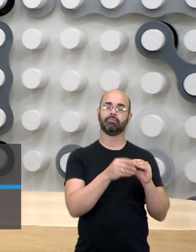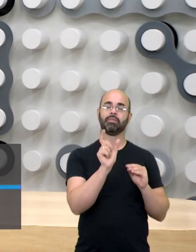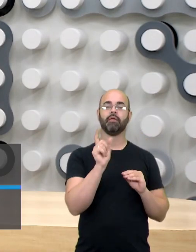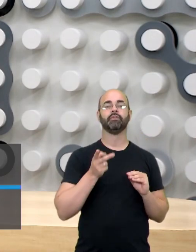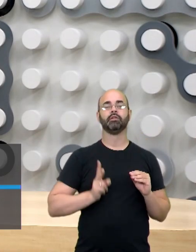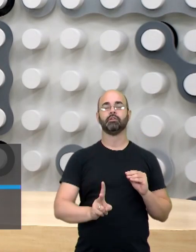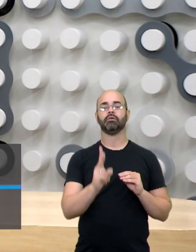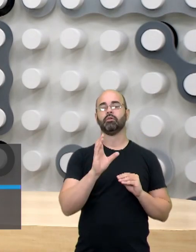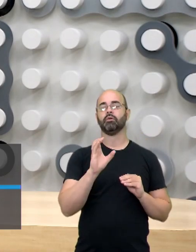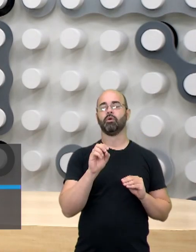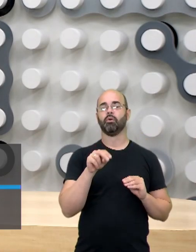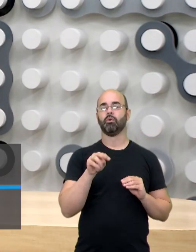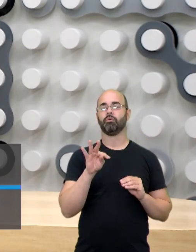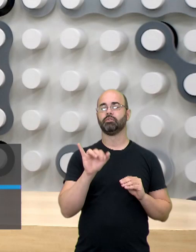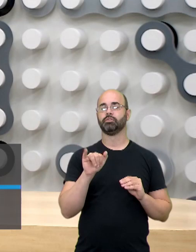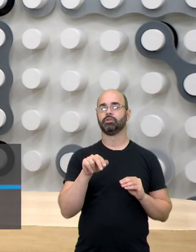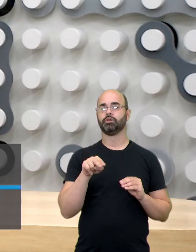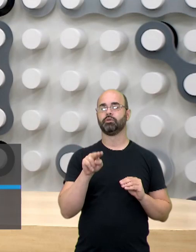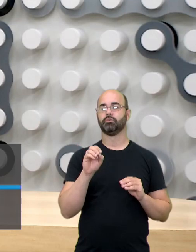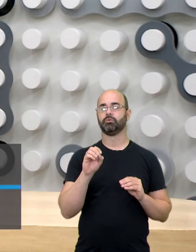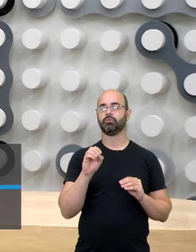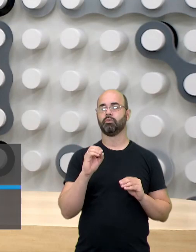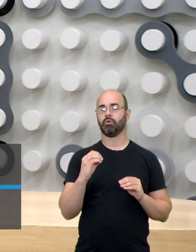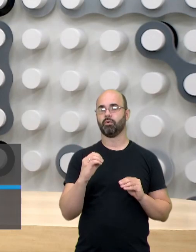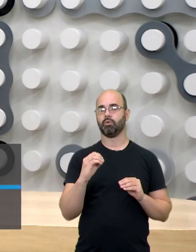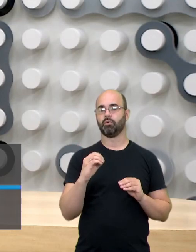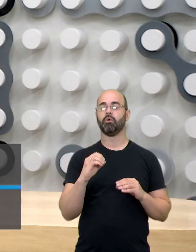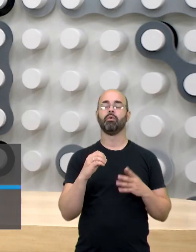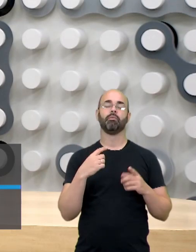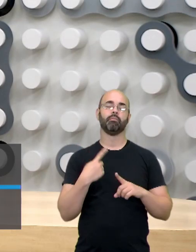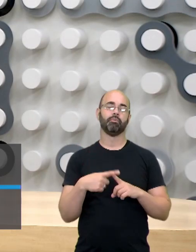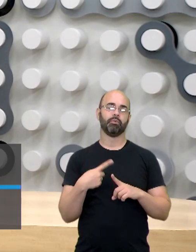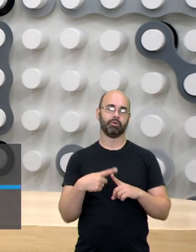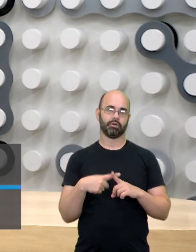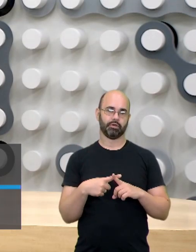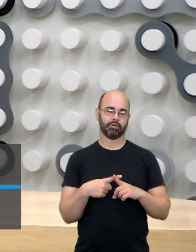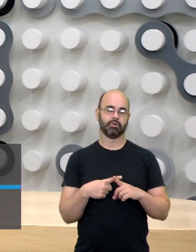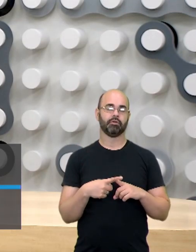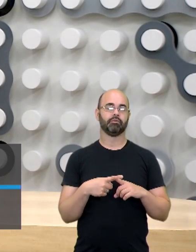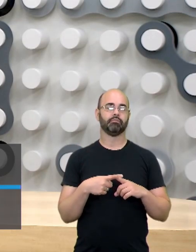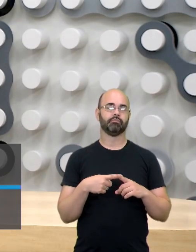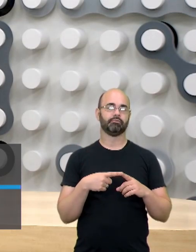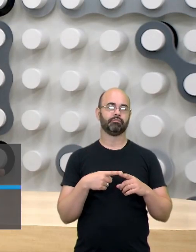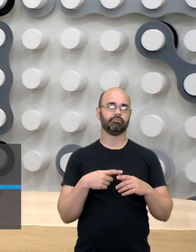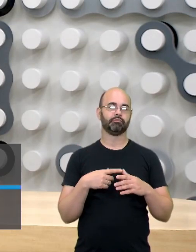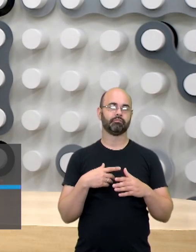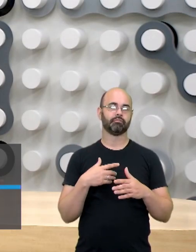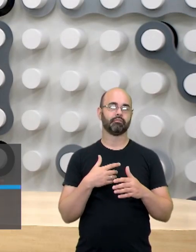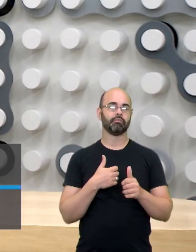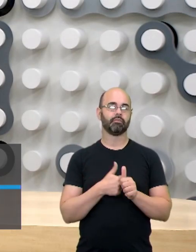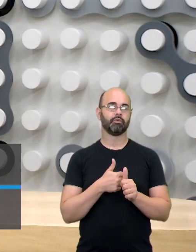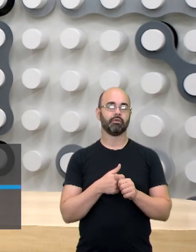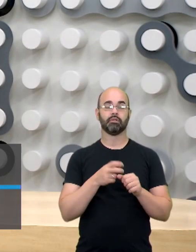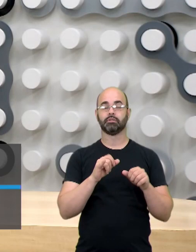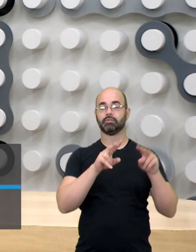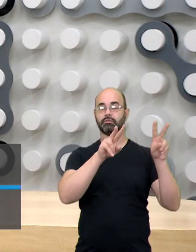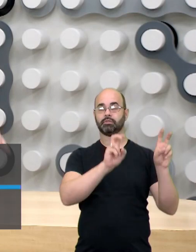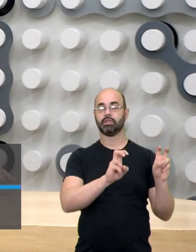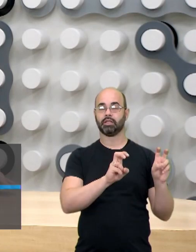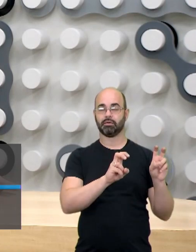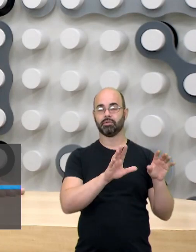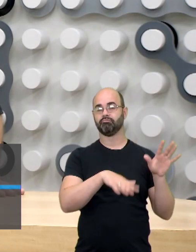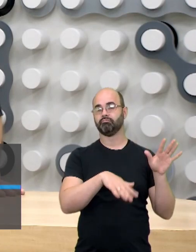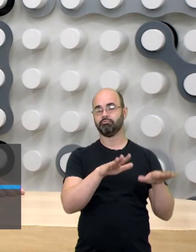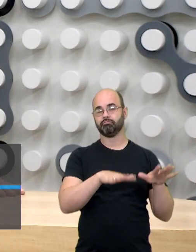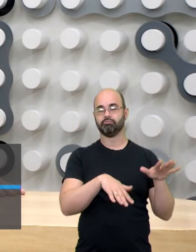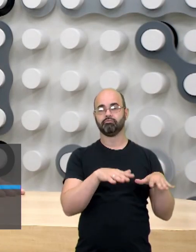né, até porque as variáveis de tempo, elas são mais próximas, então dependendo do tema, você pode ter aí,